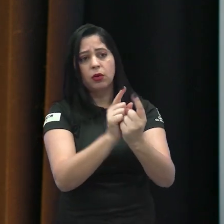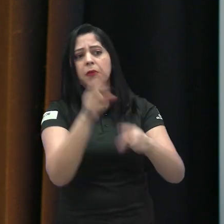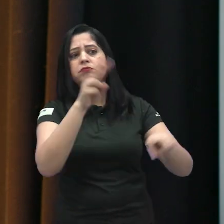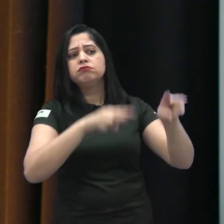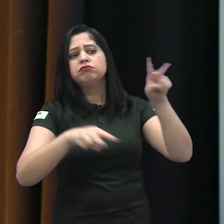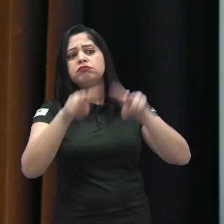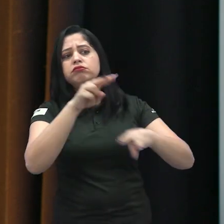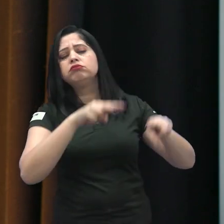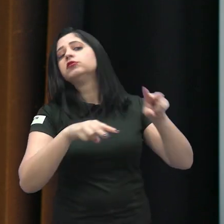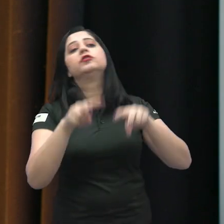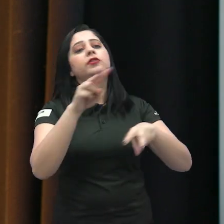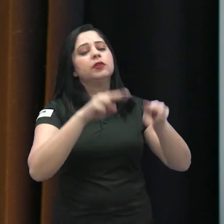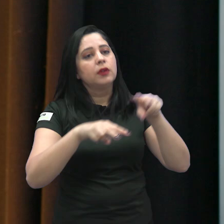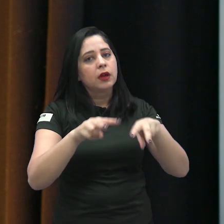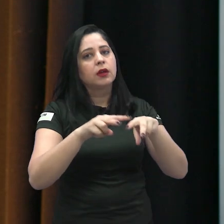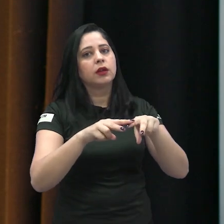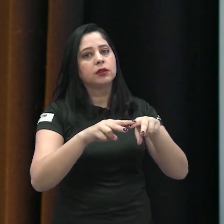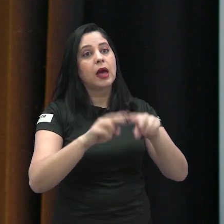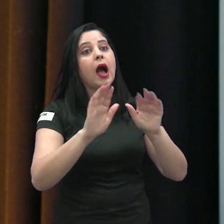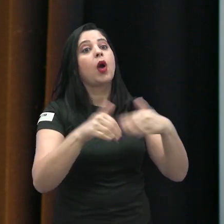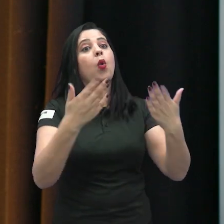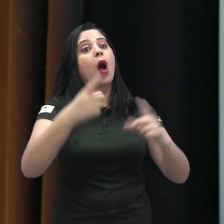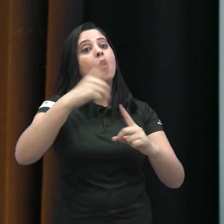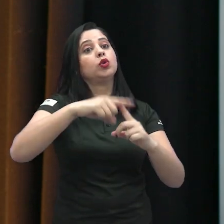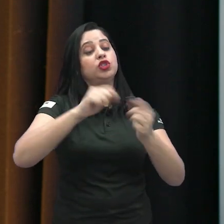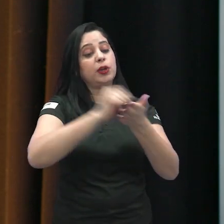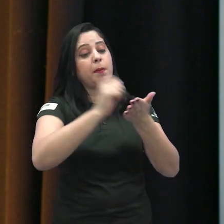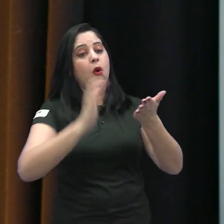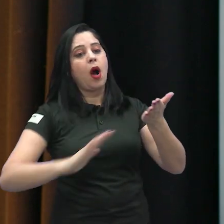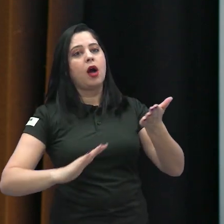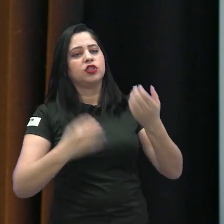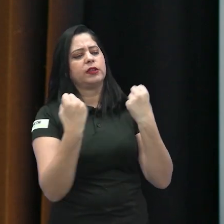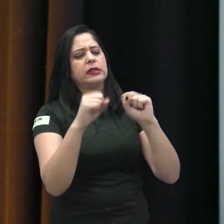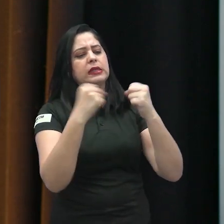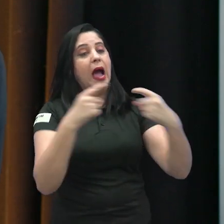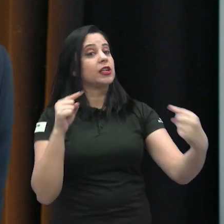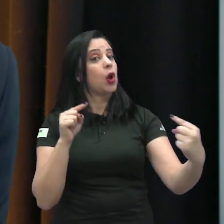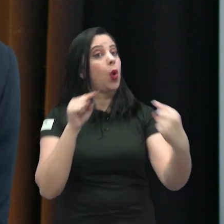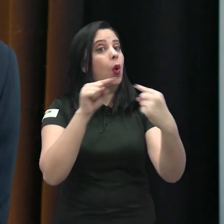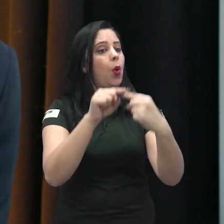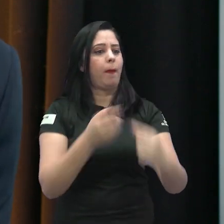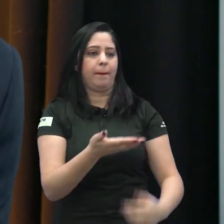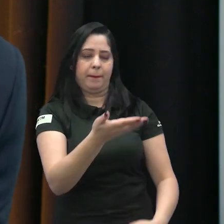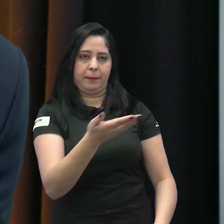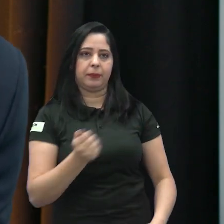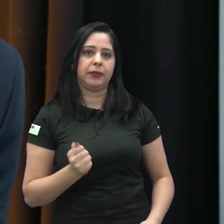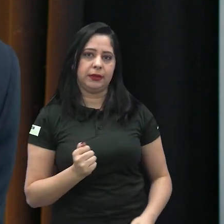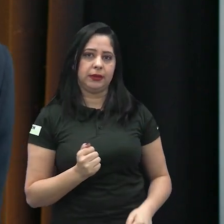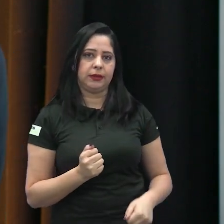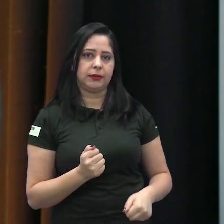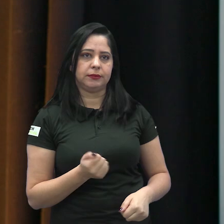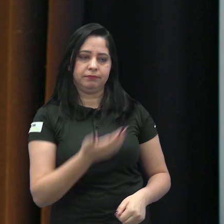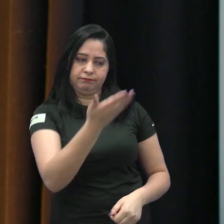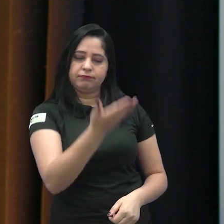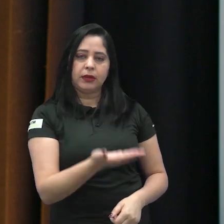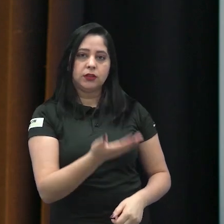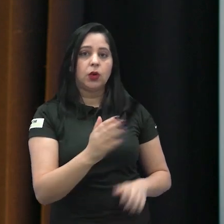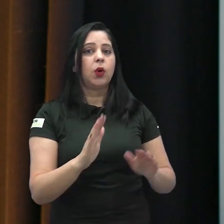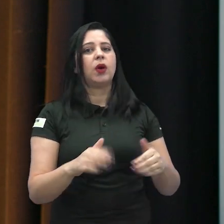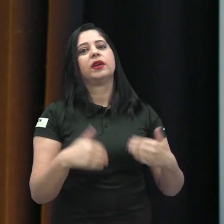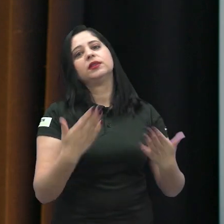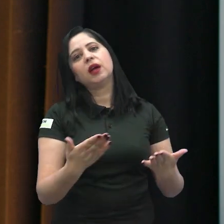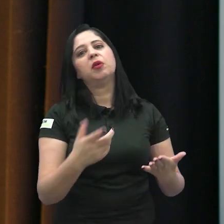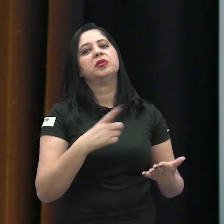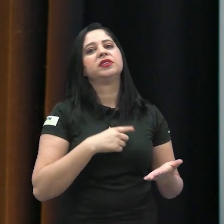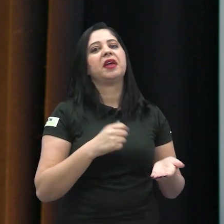para verificar qual é a demanda e qual a atividade precisa ser prescrita para o tipo de necessidade da